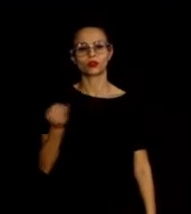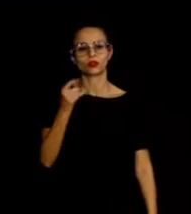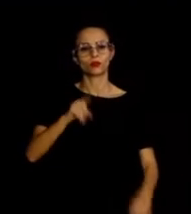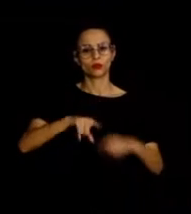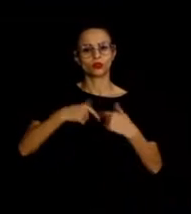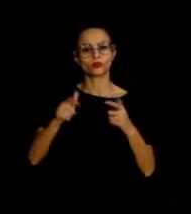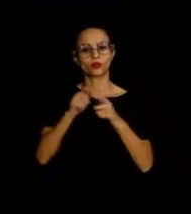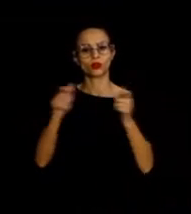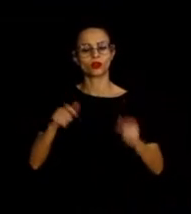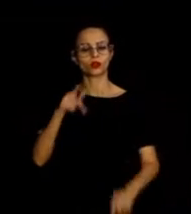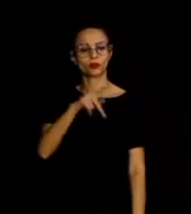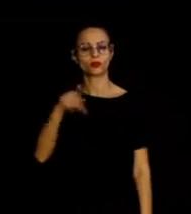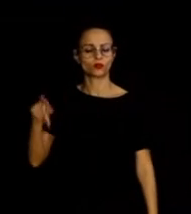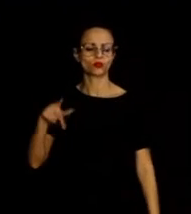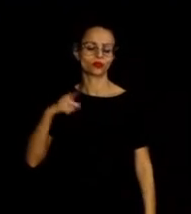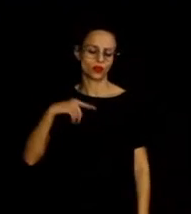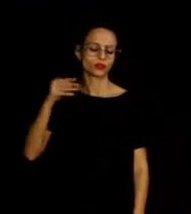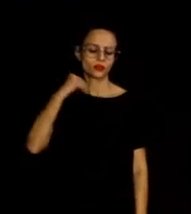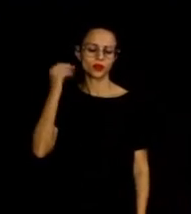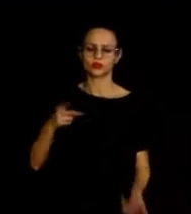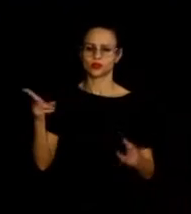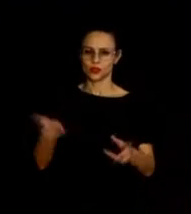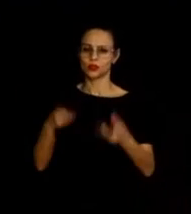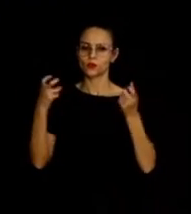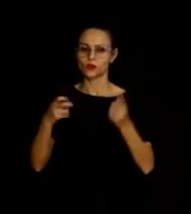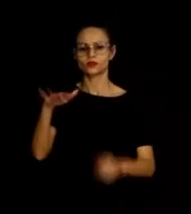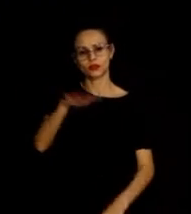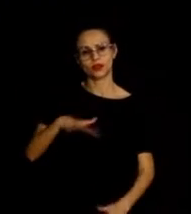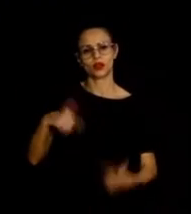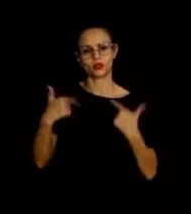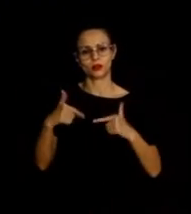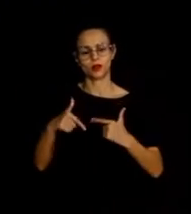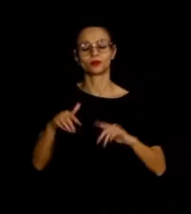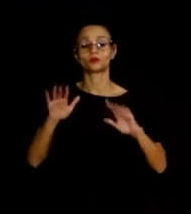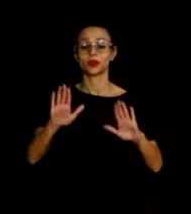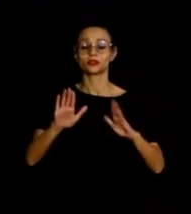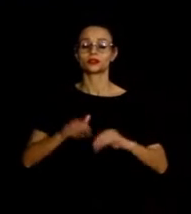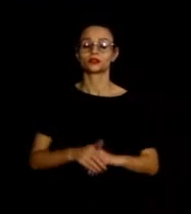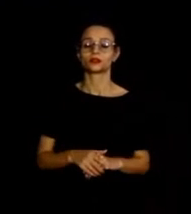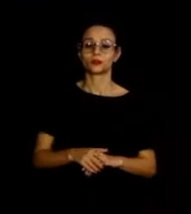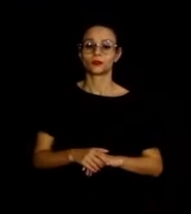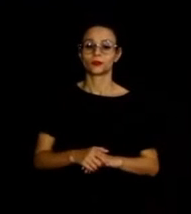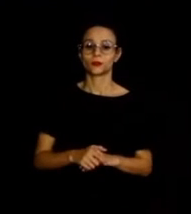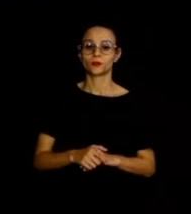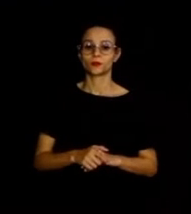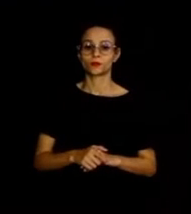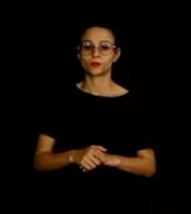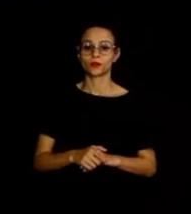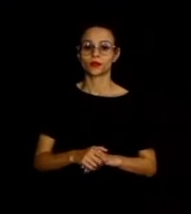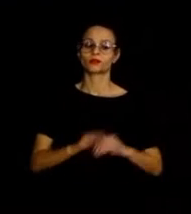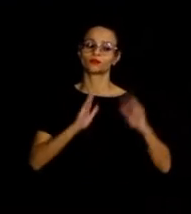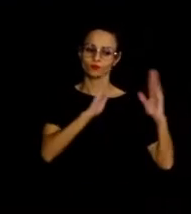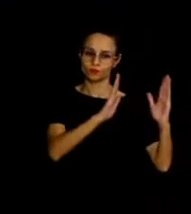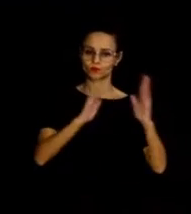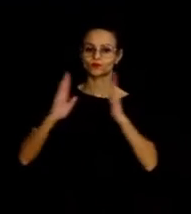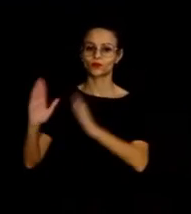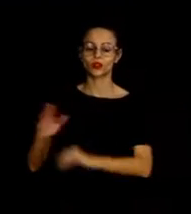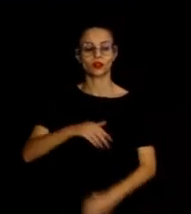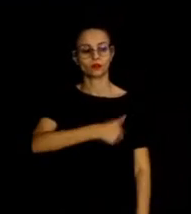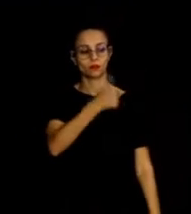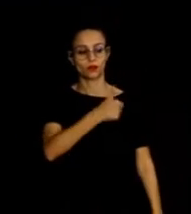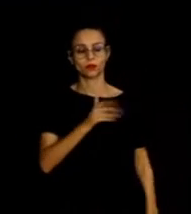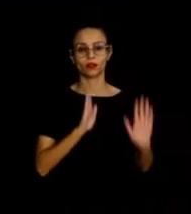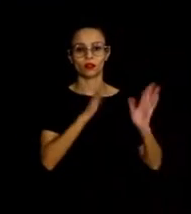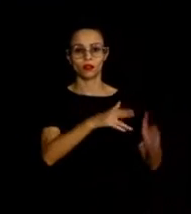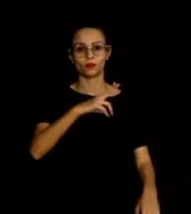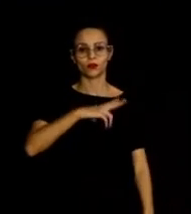professores tem experiência reconhecida no mercado mas eu falava que há dois pilares um pilar